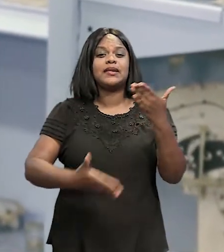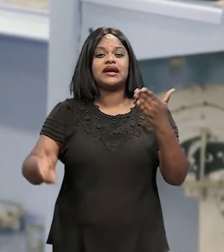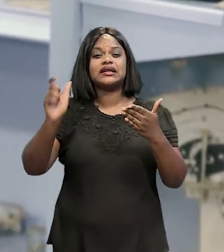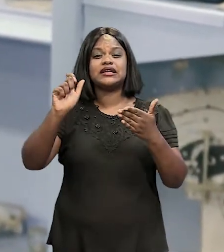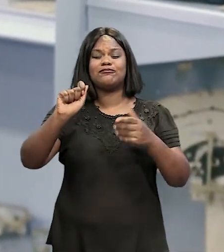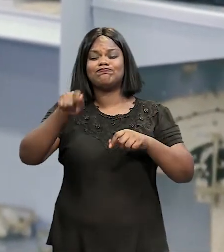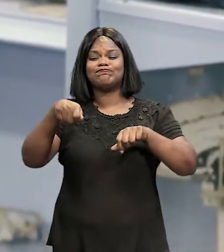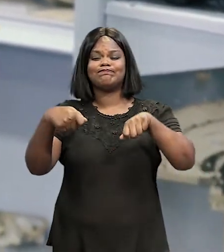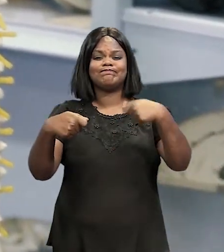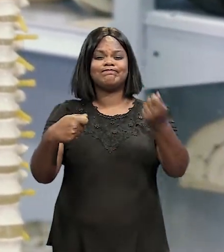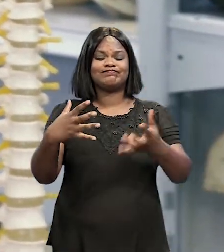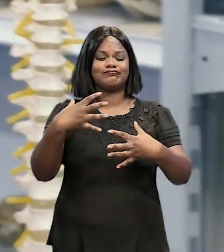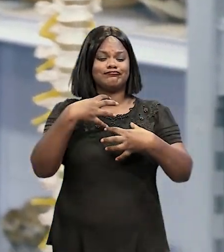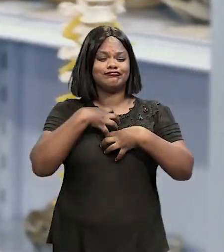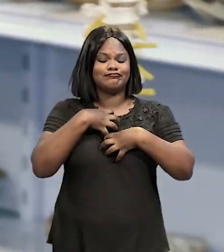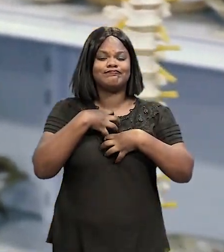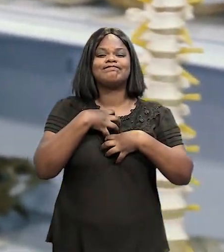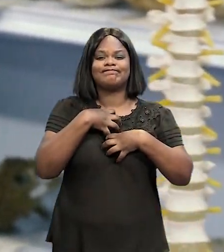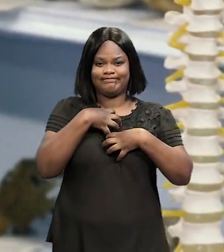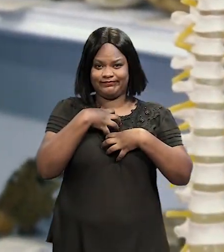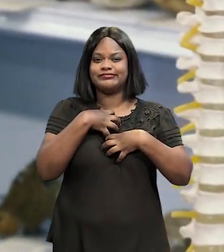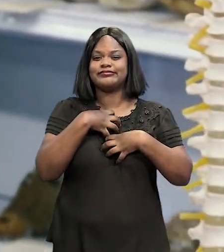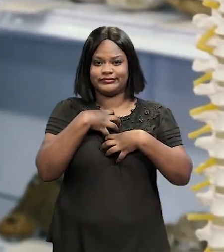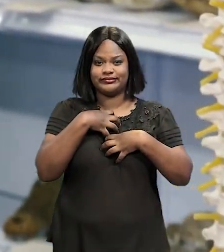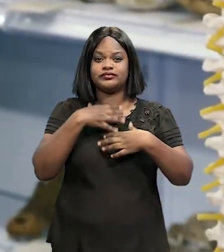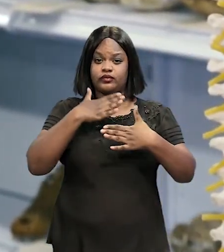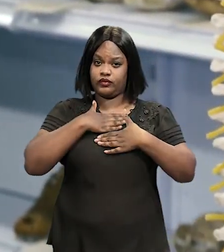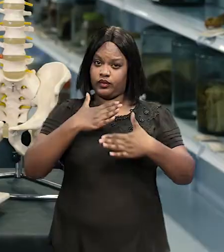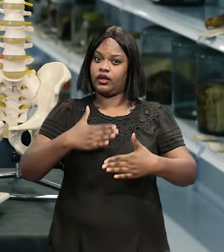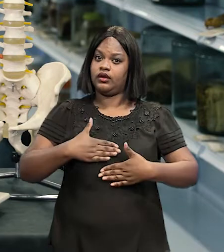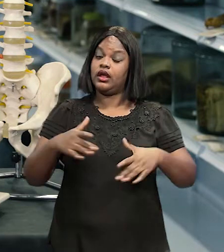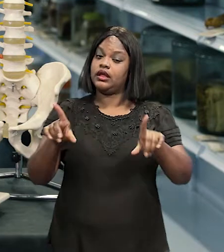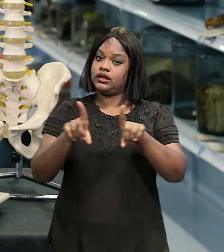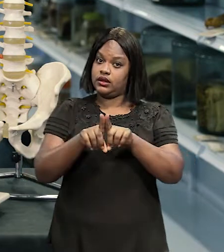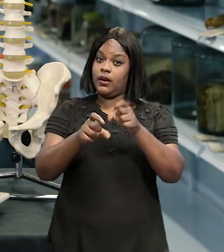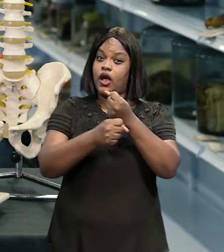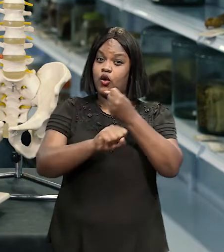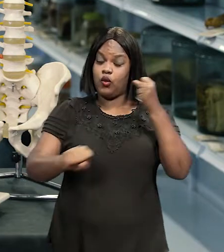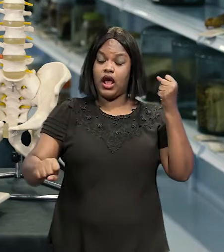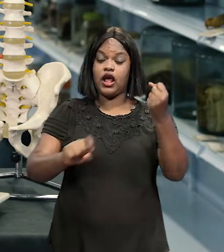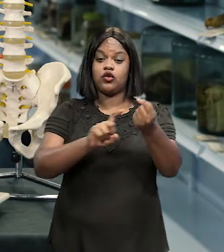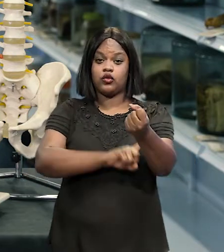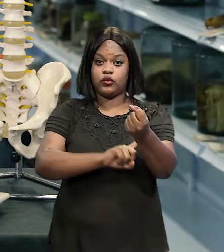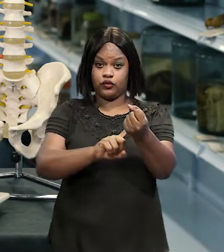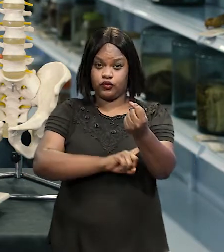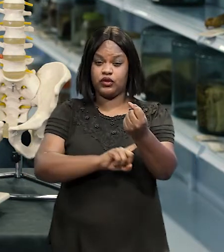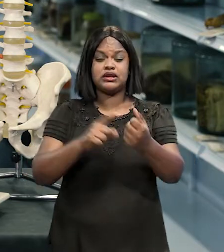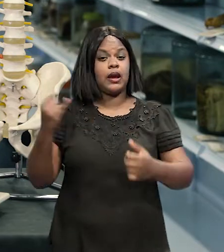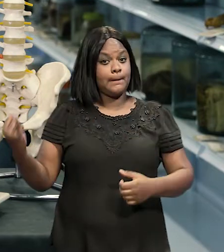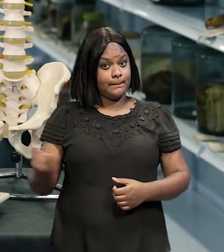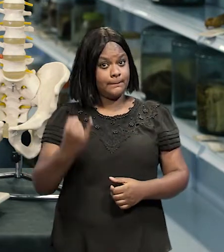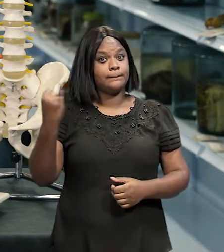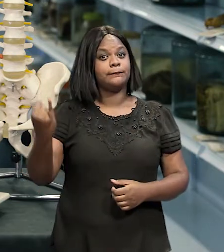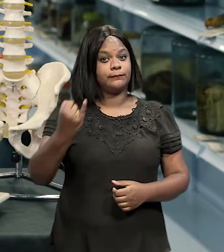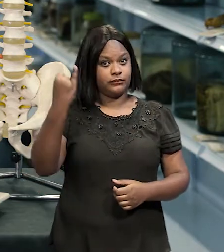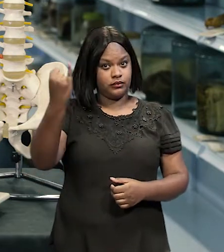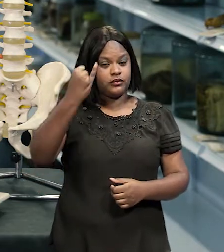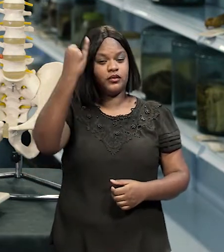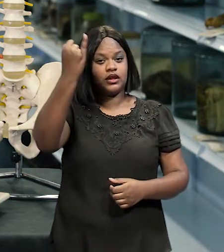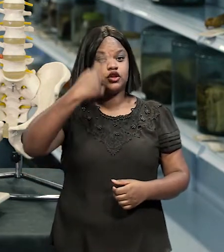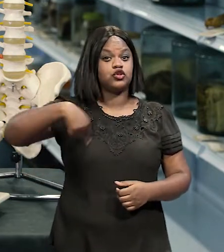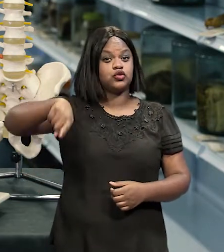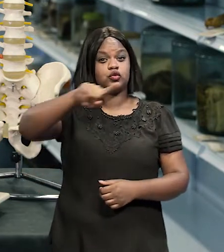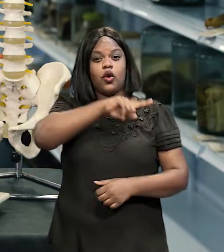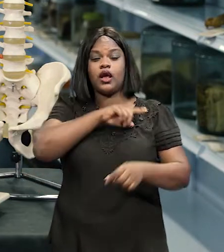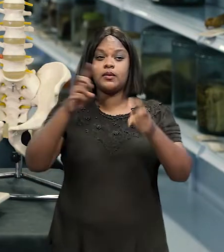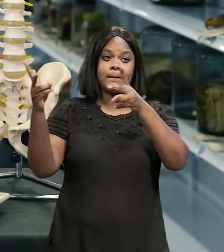de sensibilidade em algumas regiões do corpo. Além disso, o sistema nervoso, de forma geral, ele é tão importante para a forma que